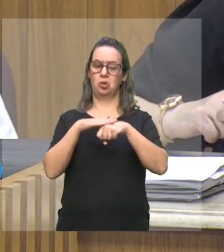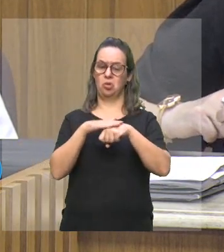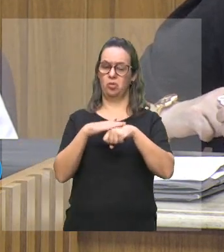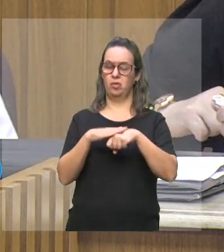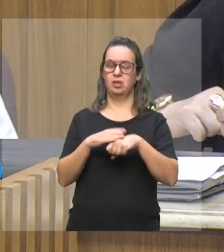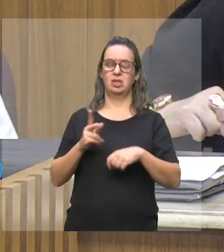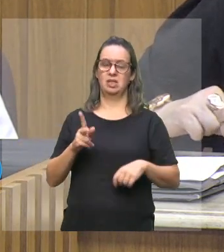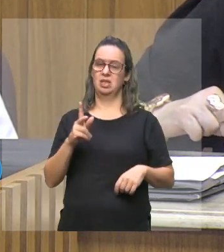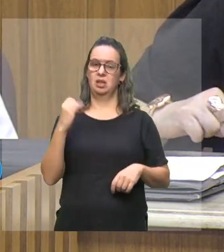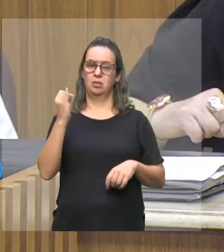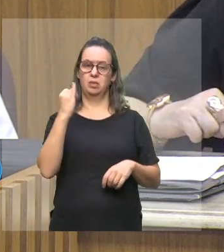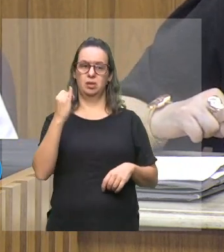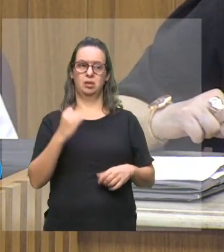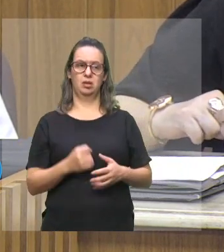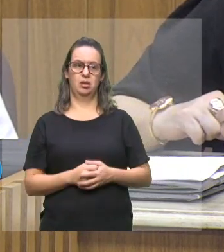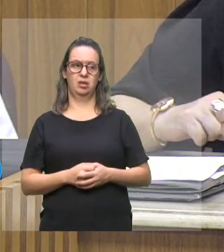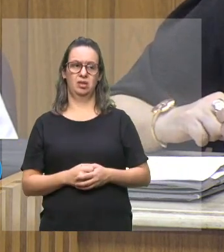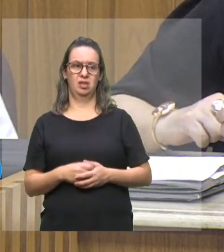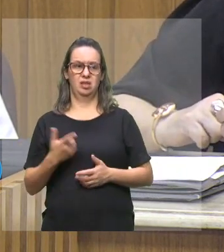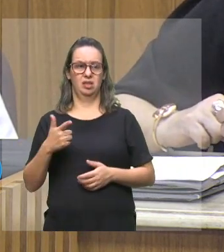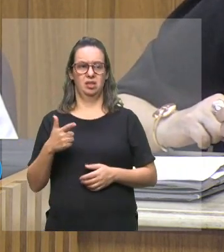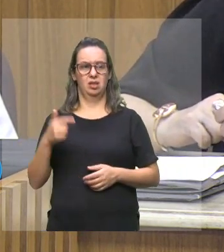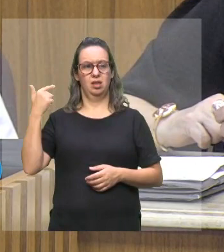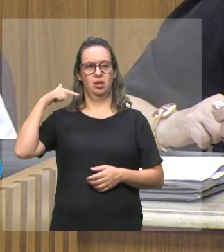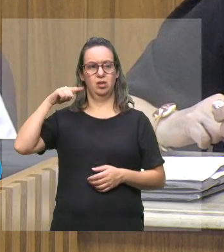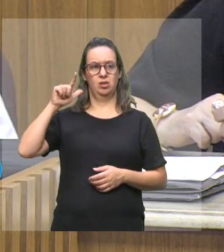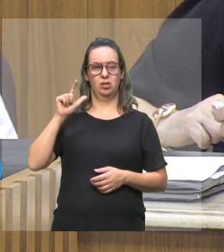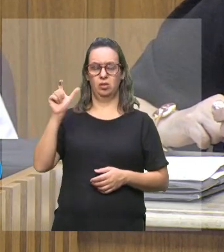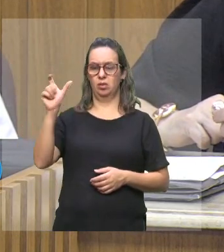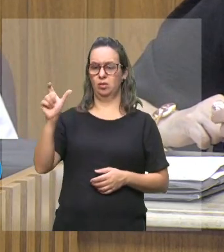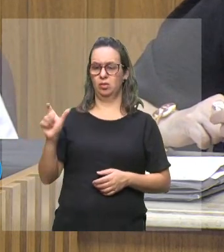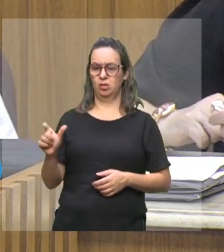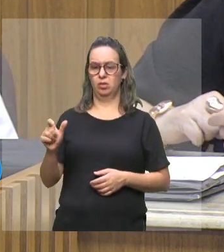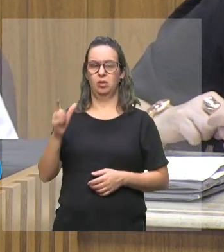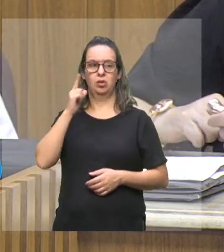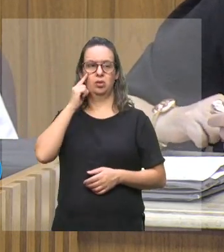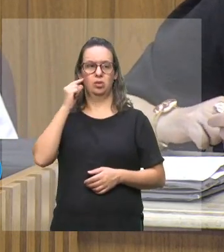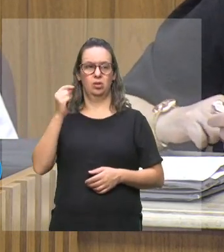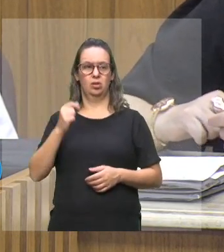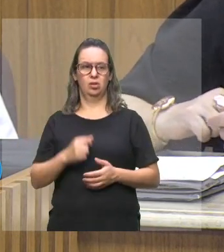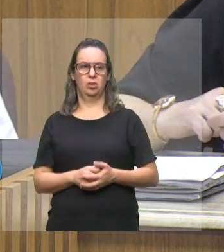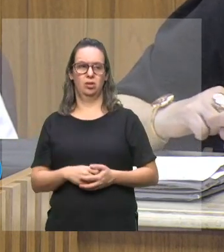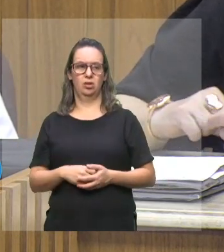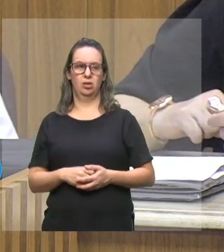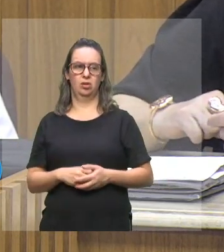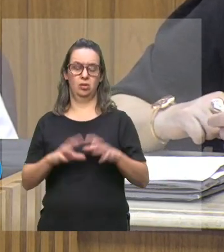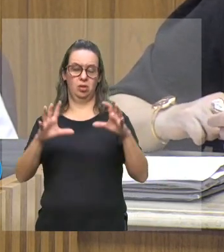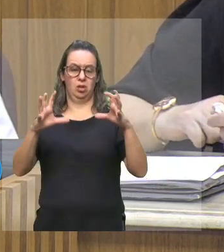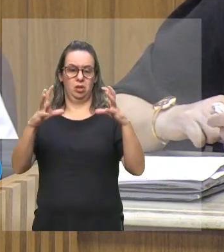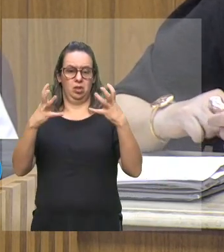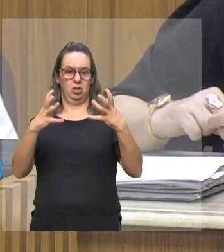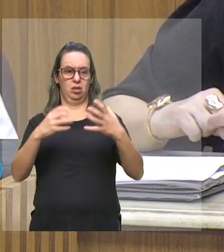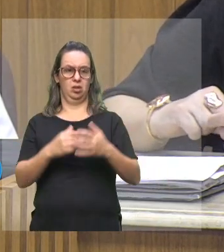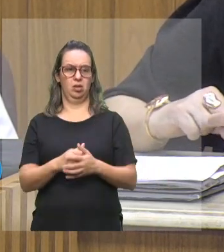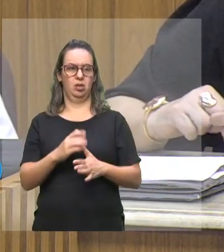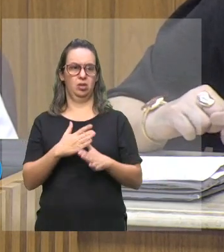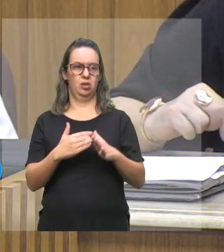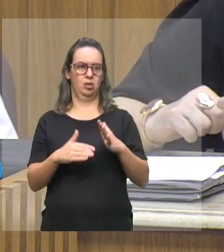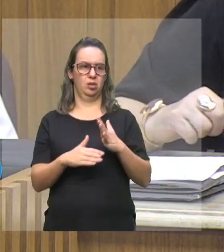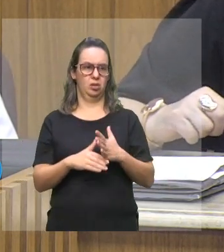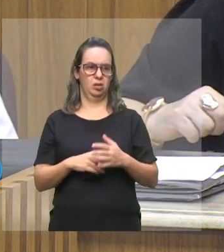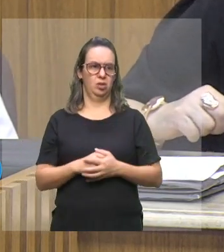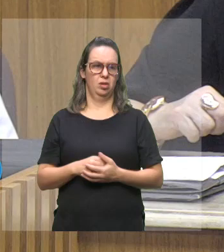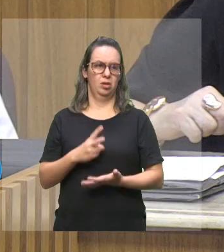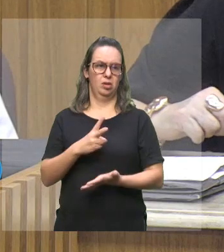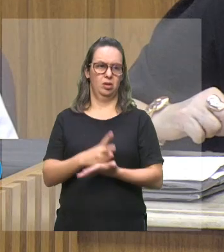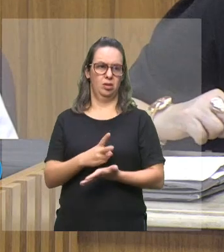conseguir imaginar que uma pessoa, que é um ser humano, que exerce um cargo público, vai ficar atendendo todo mundo, mesmo tomando pedrada, mesmo sendo ofendido